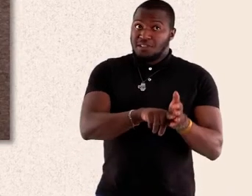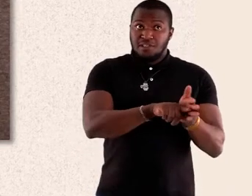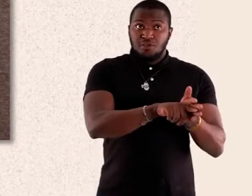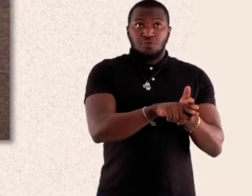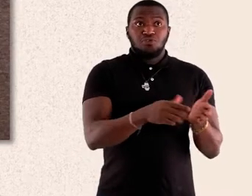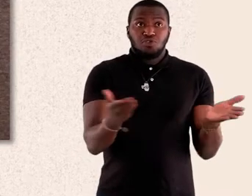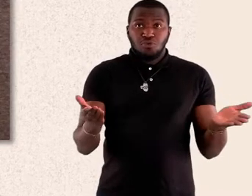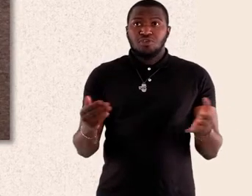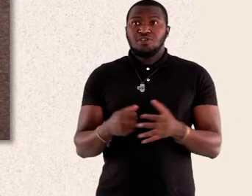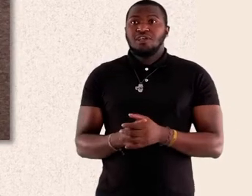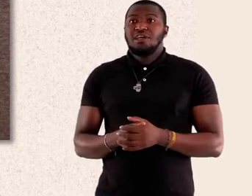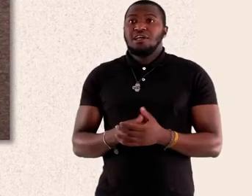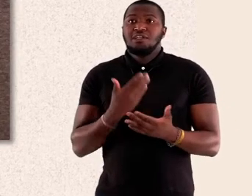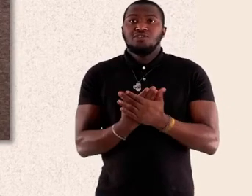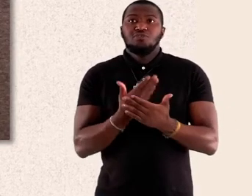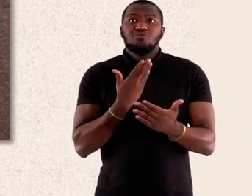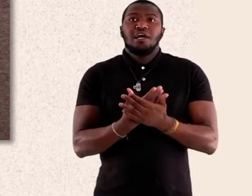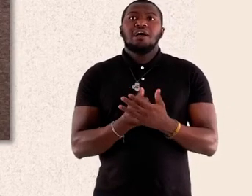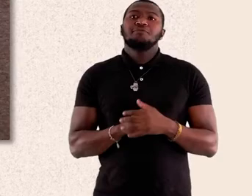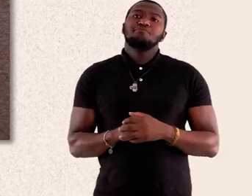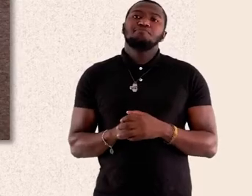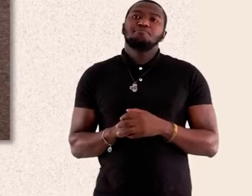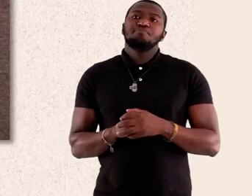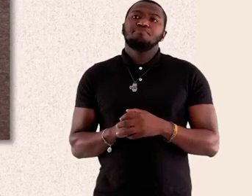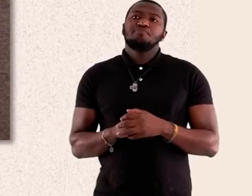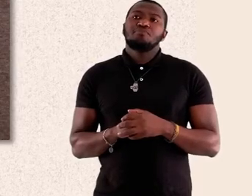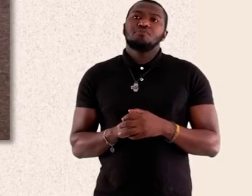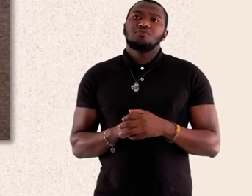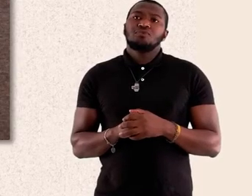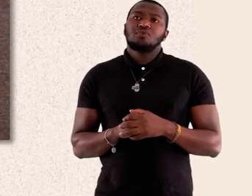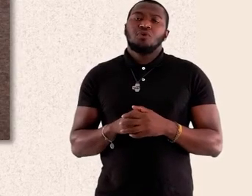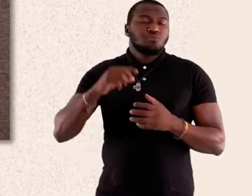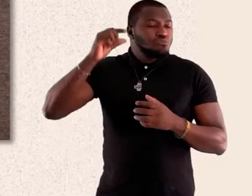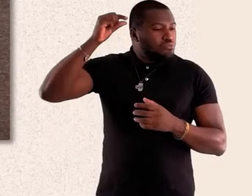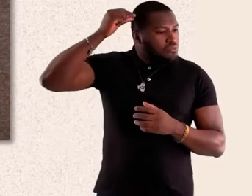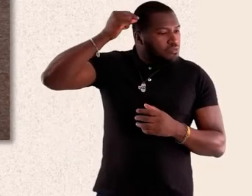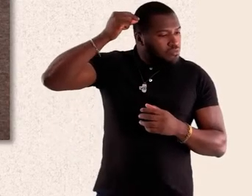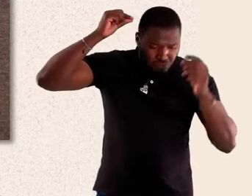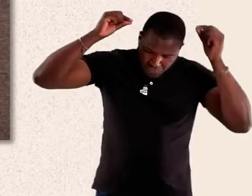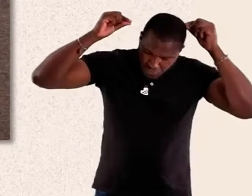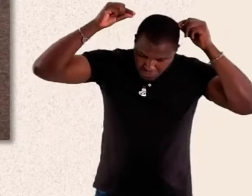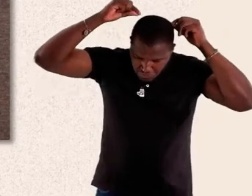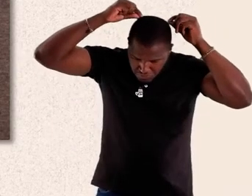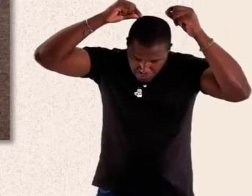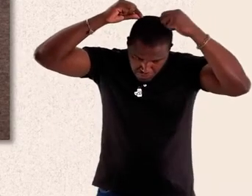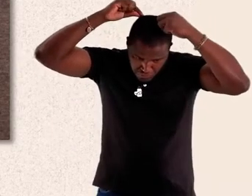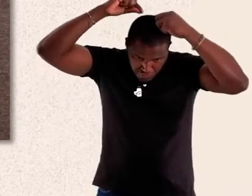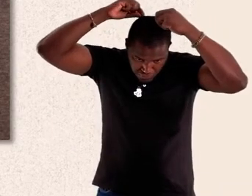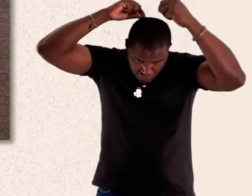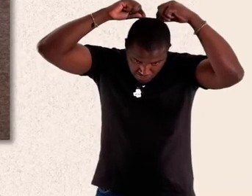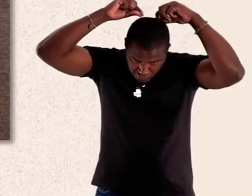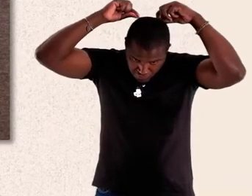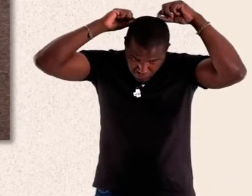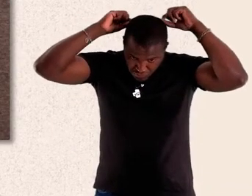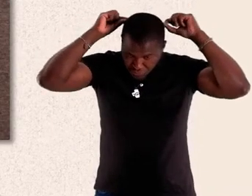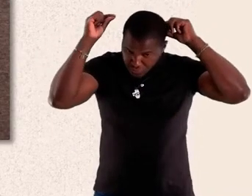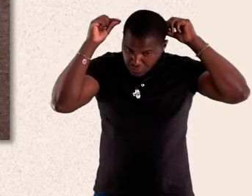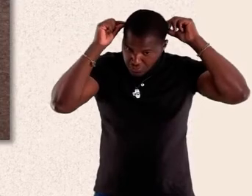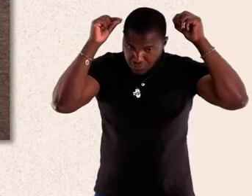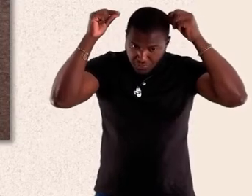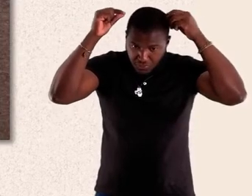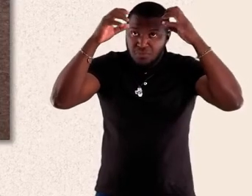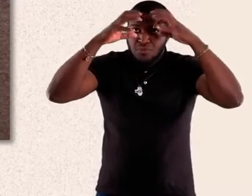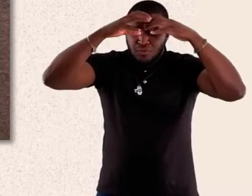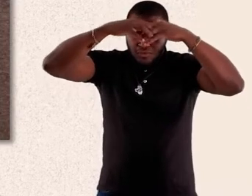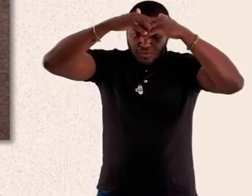eles fizeram estudo com com aqueles Mr é e me fez que chamam quis que são esses aparelhos